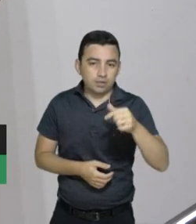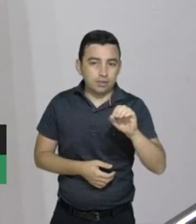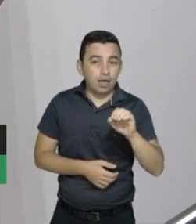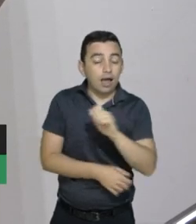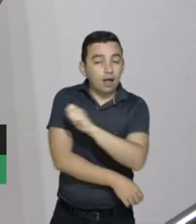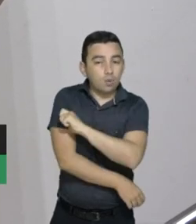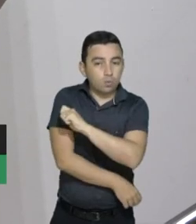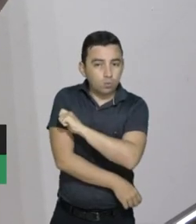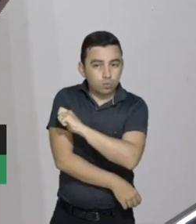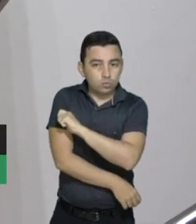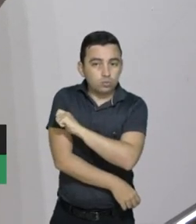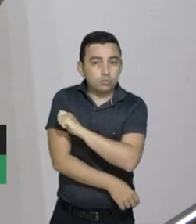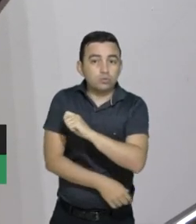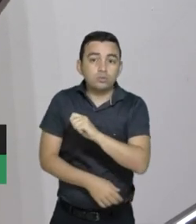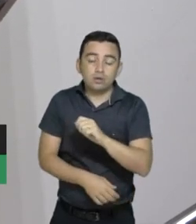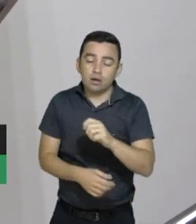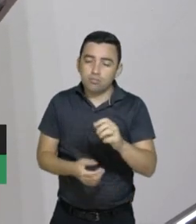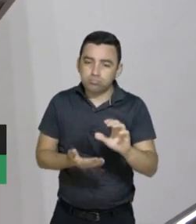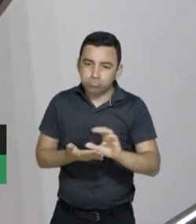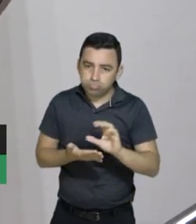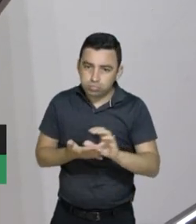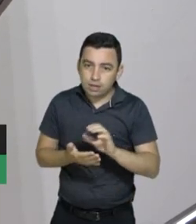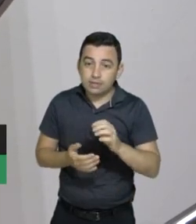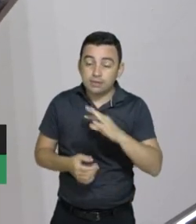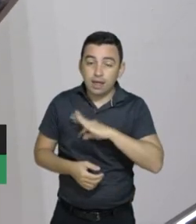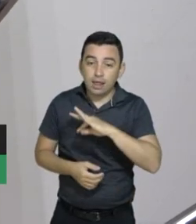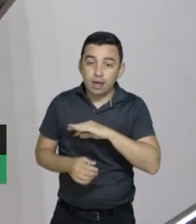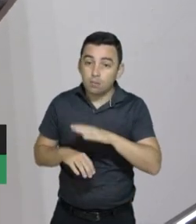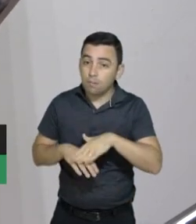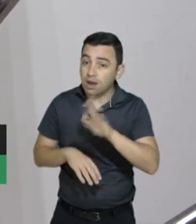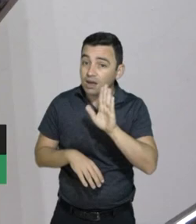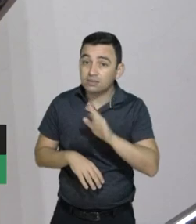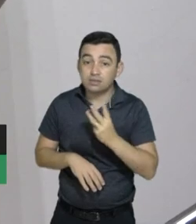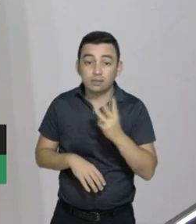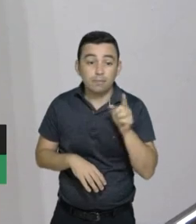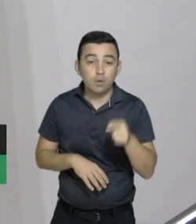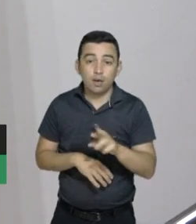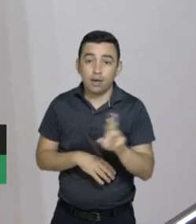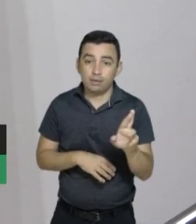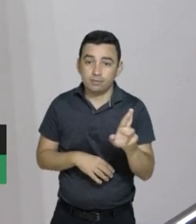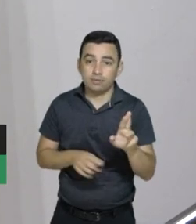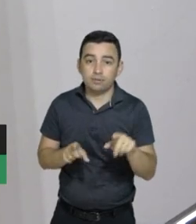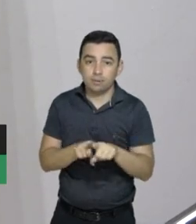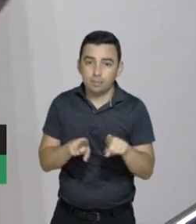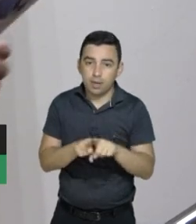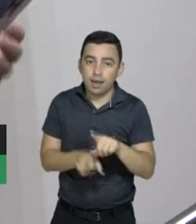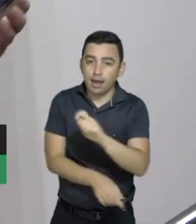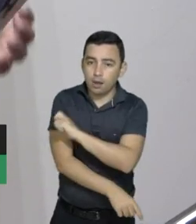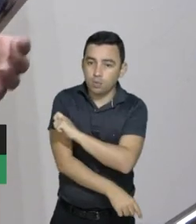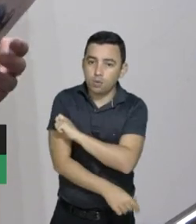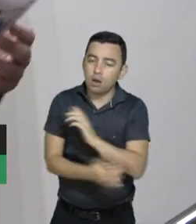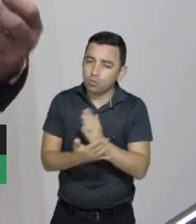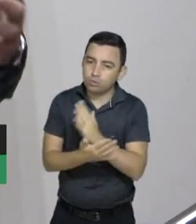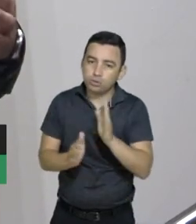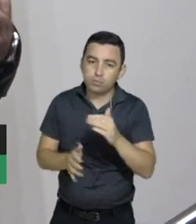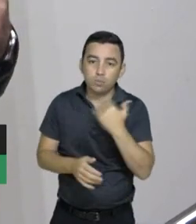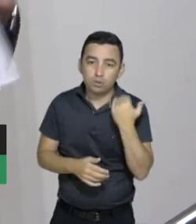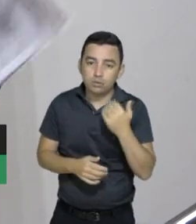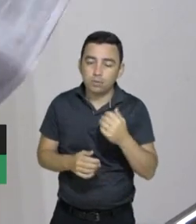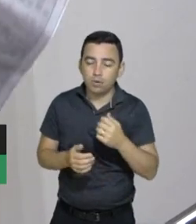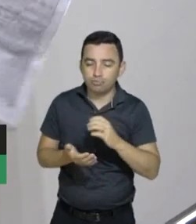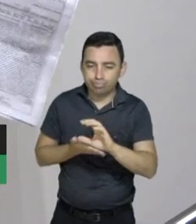ou tem responsáveis com salários superiores a r$ 3000 E aí fala dos alunos falecidos que também receberam